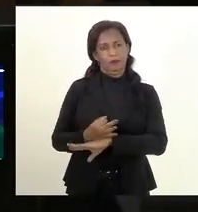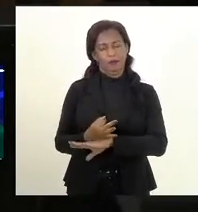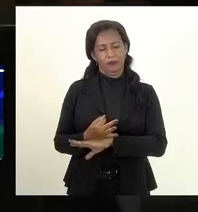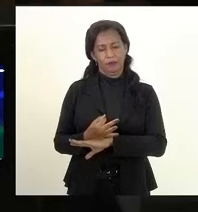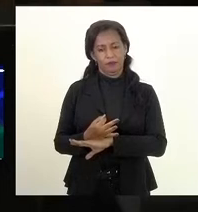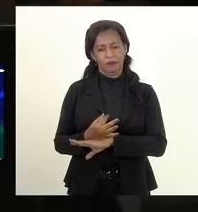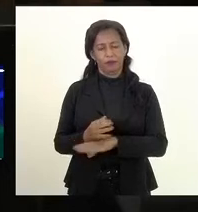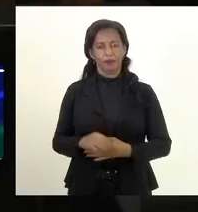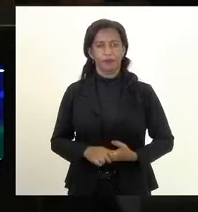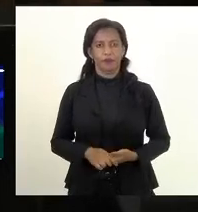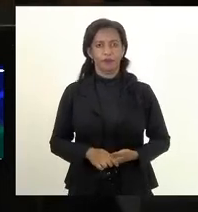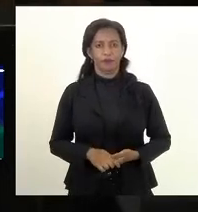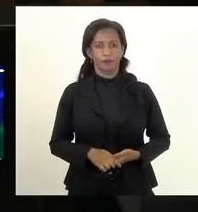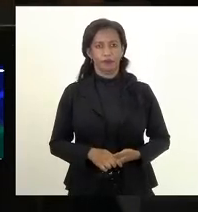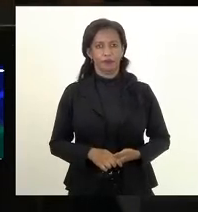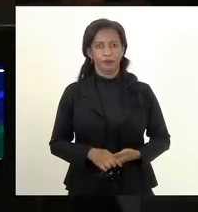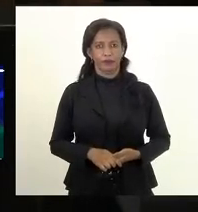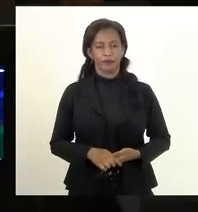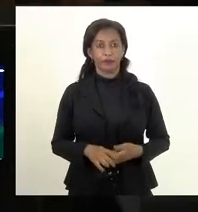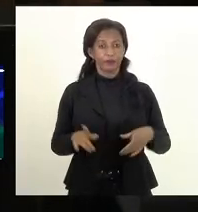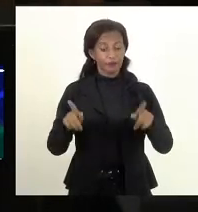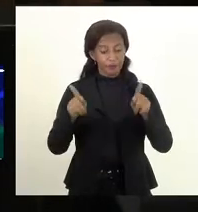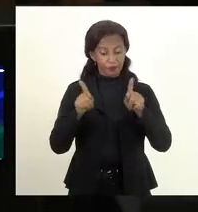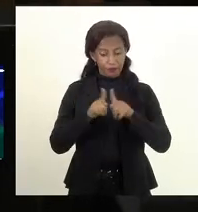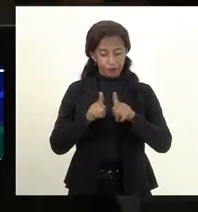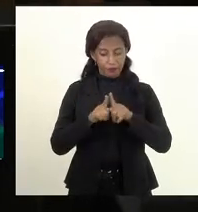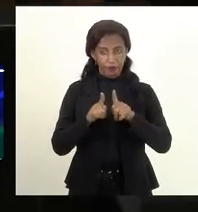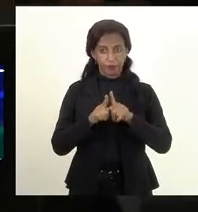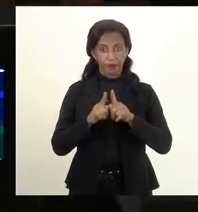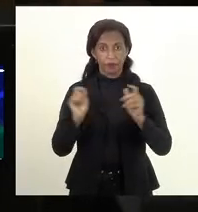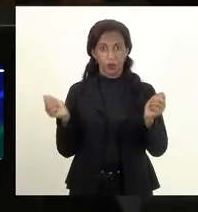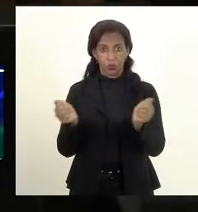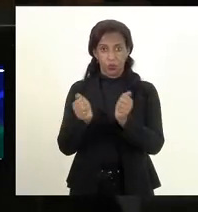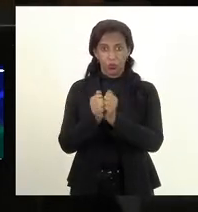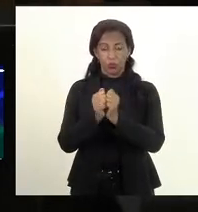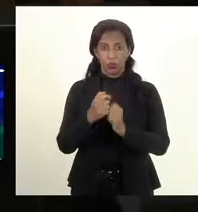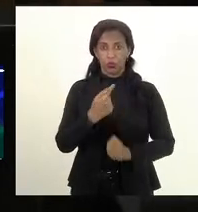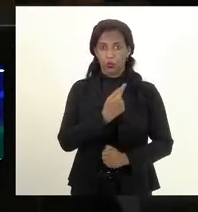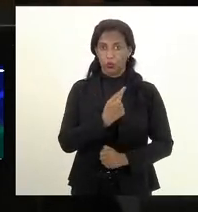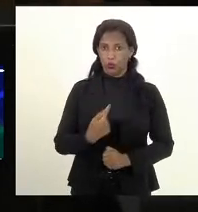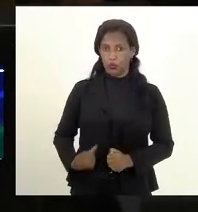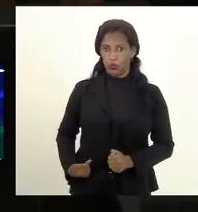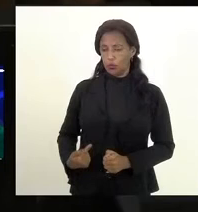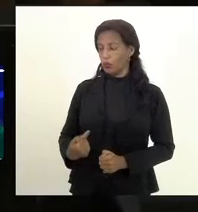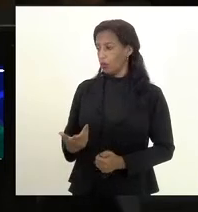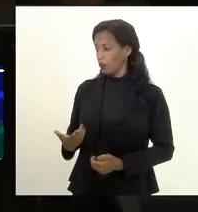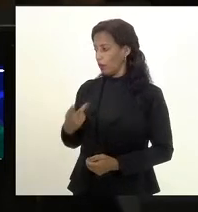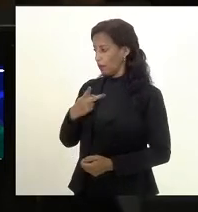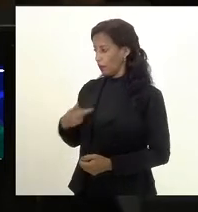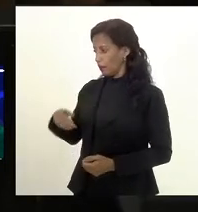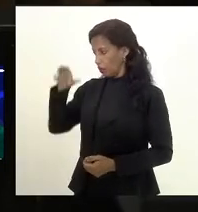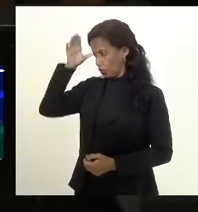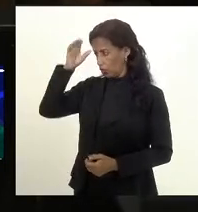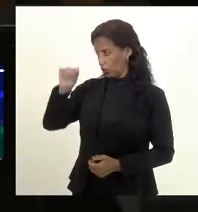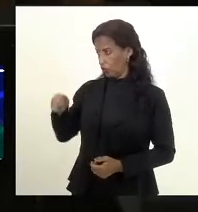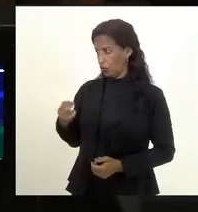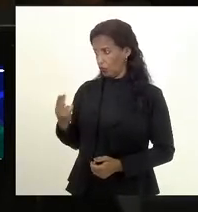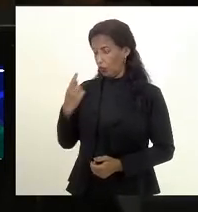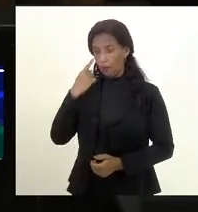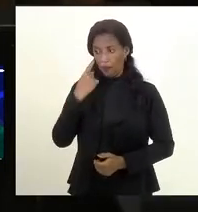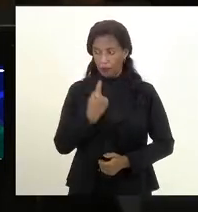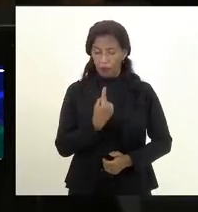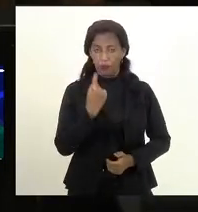visto que o governador o presidente tiajo lista que o